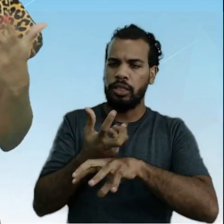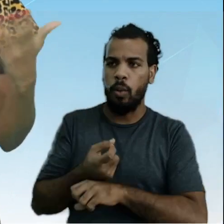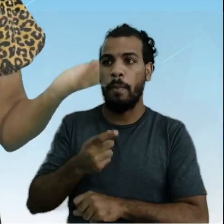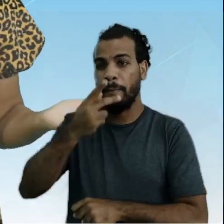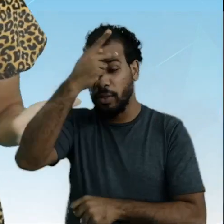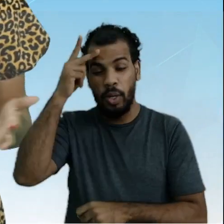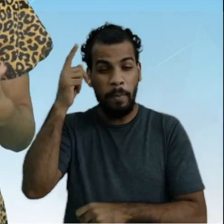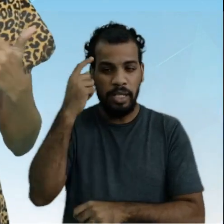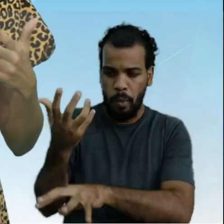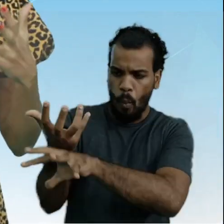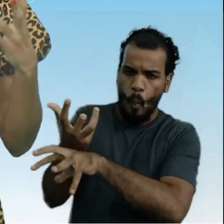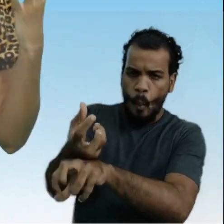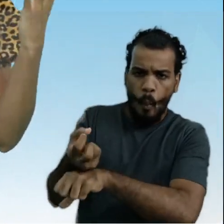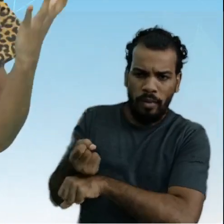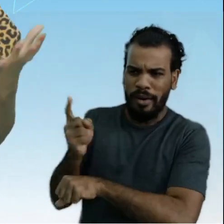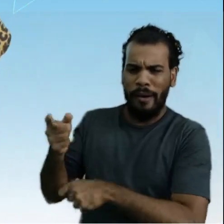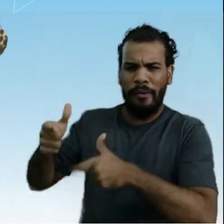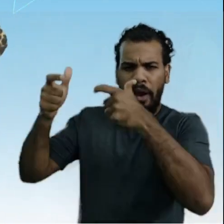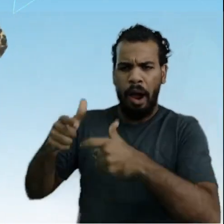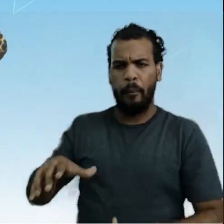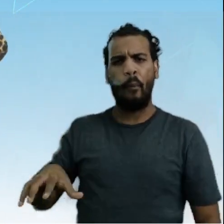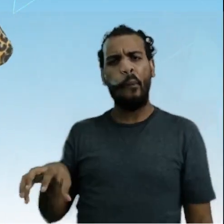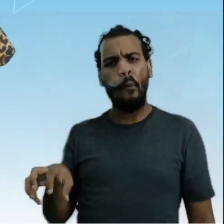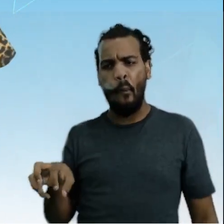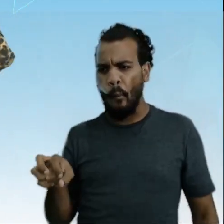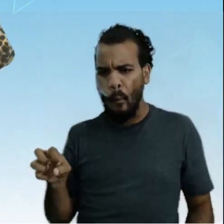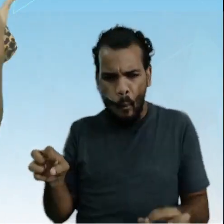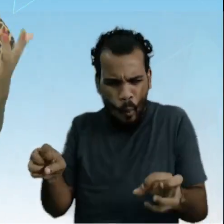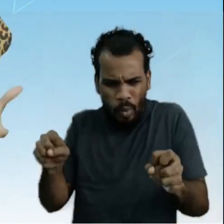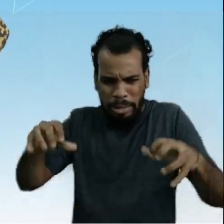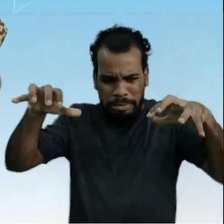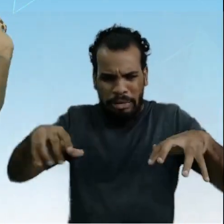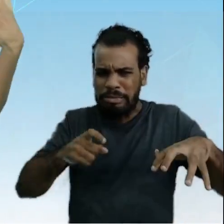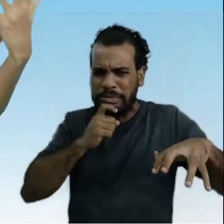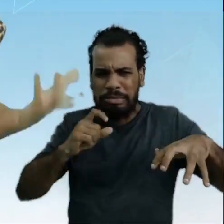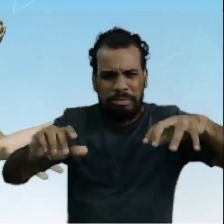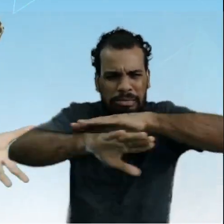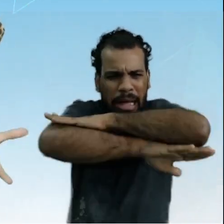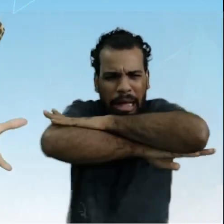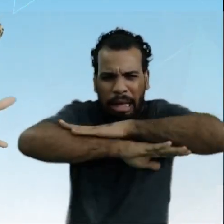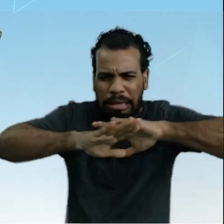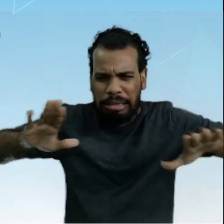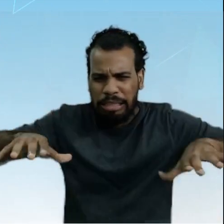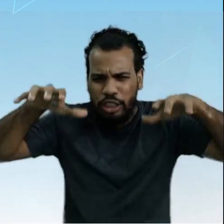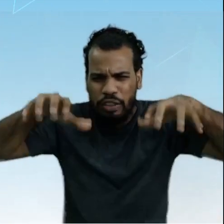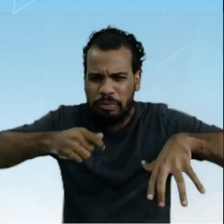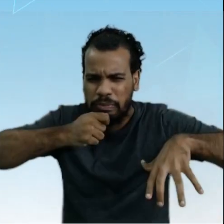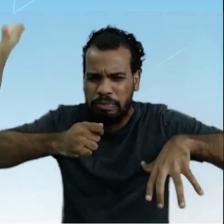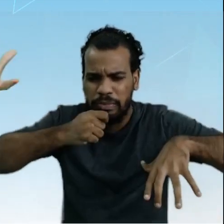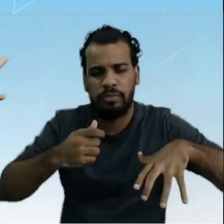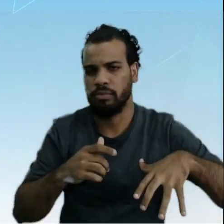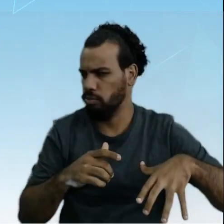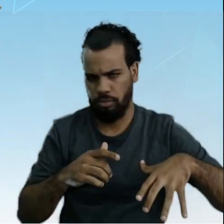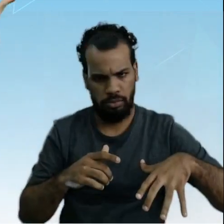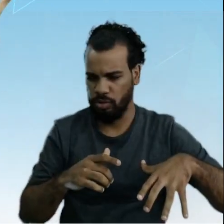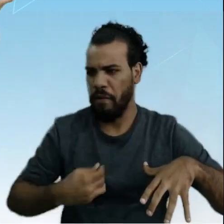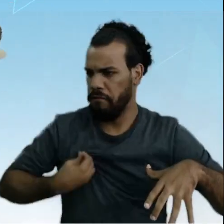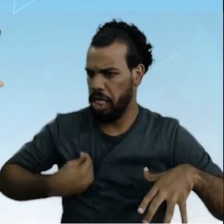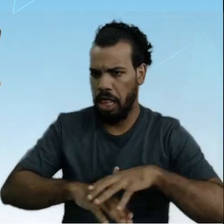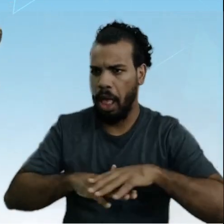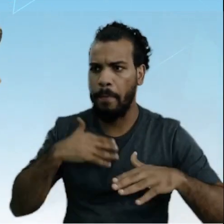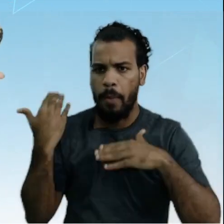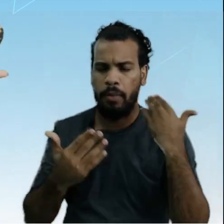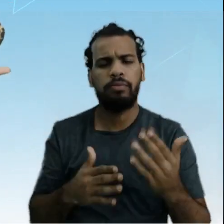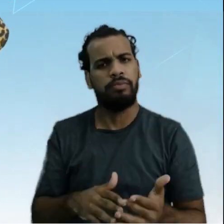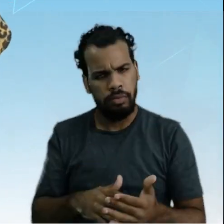pessoas pensam que o sertão é somente um lugar de Seco, sofrimento árido. seco, árido, não possui vida, mas o sertão é rico, principalmente nosso